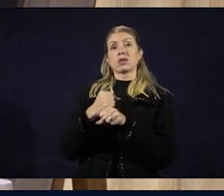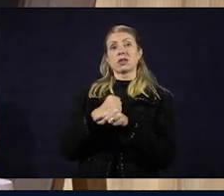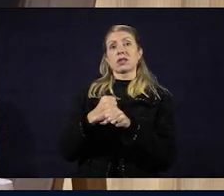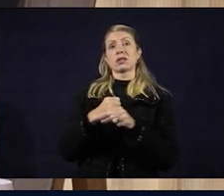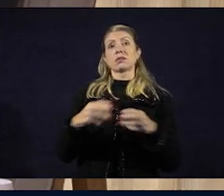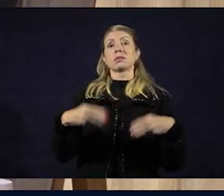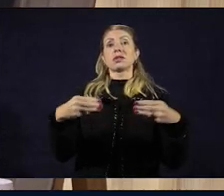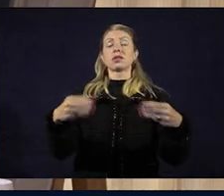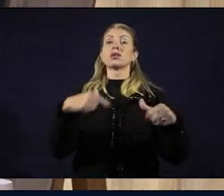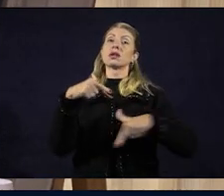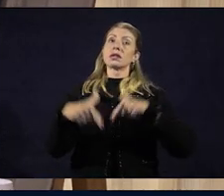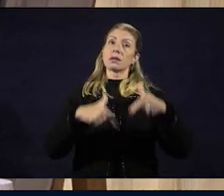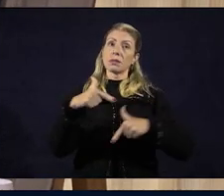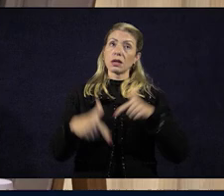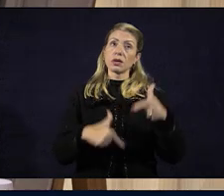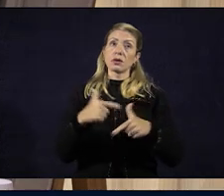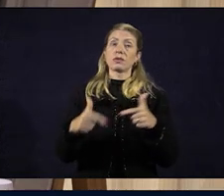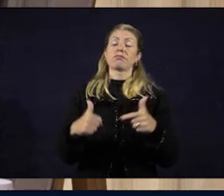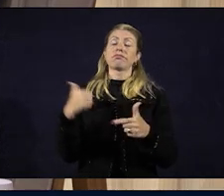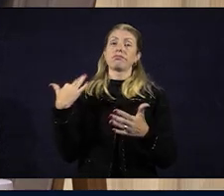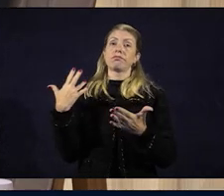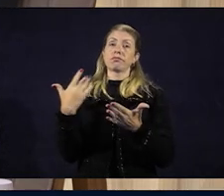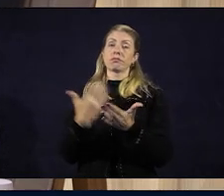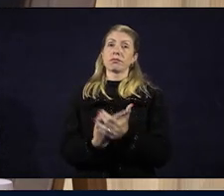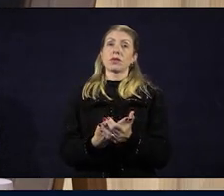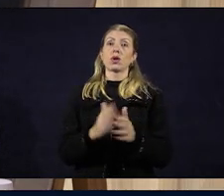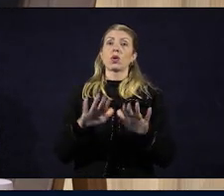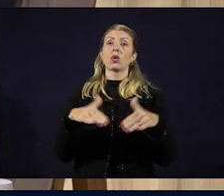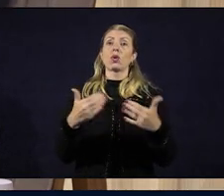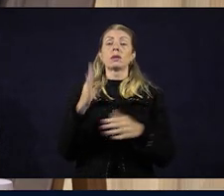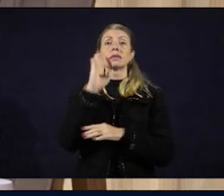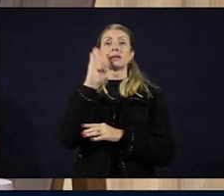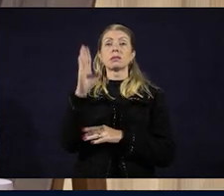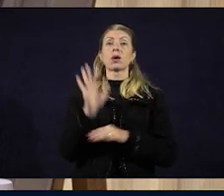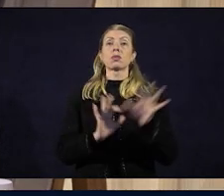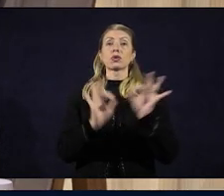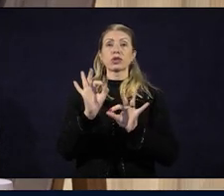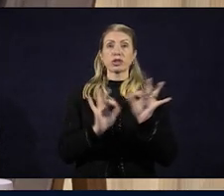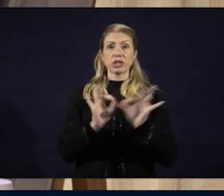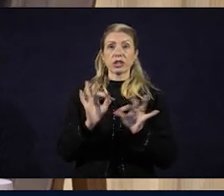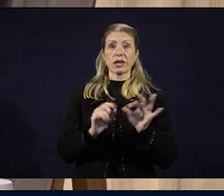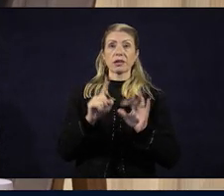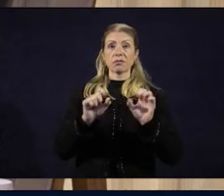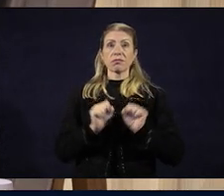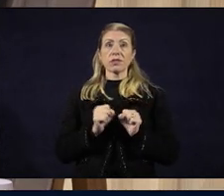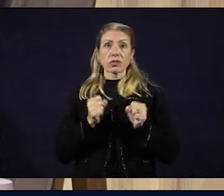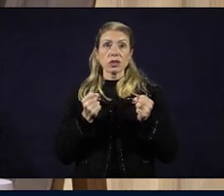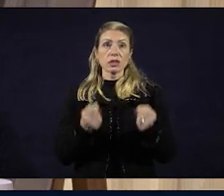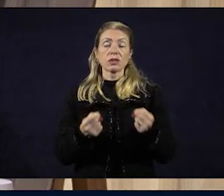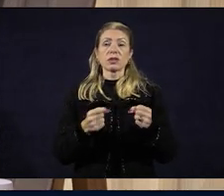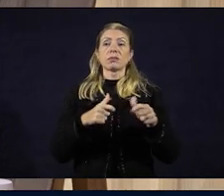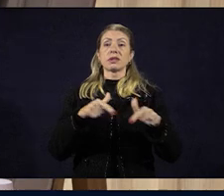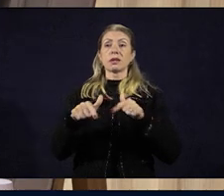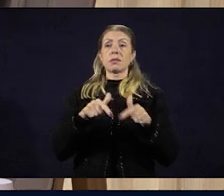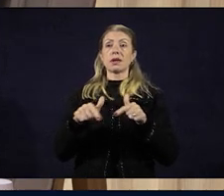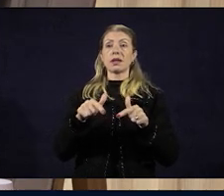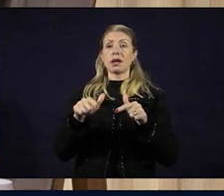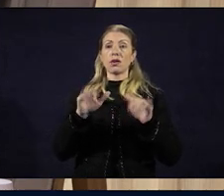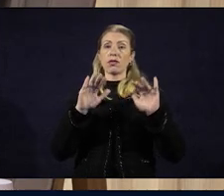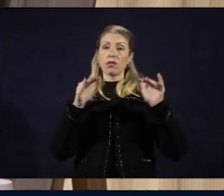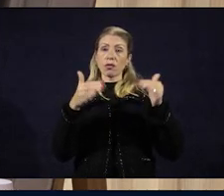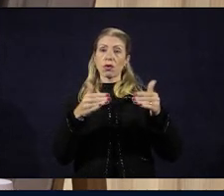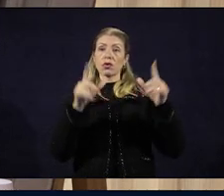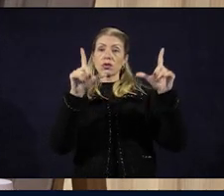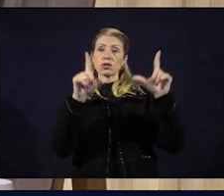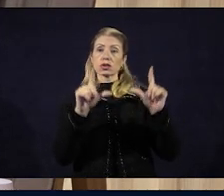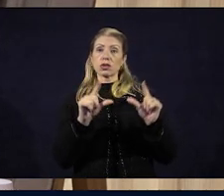trabalhou bastante nesses últimos tempos. Quais foram os principais projetos, né, que vocês, né, se dedicaram aí para trabalhar nesse ponto específico aí de redução